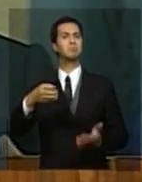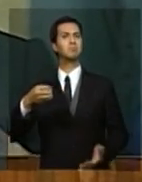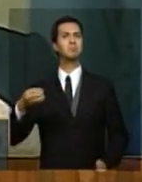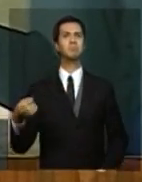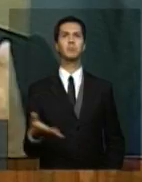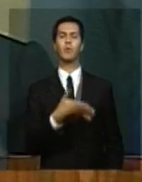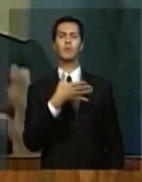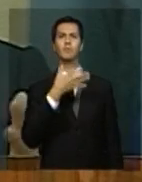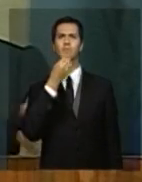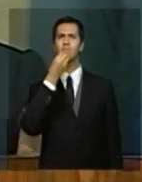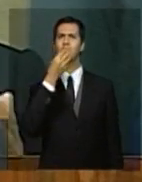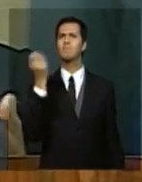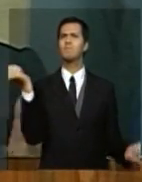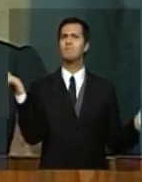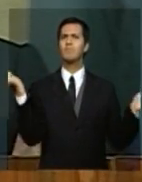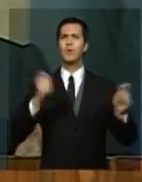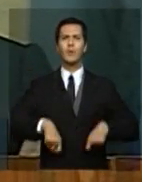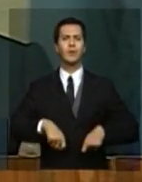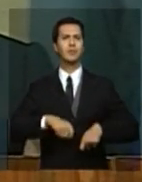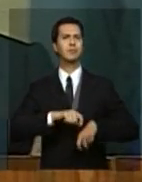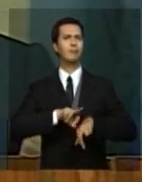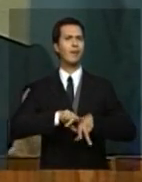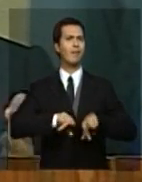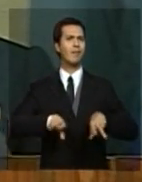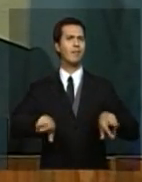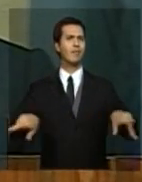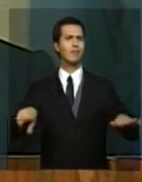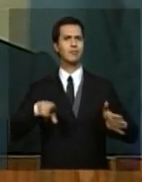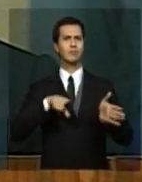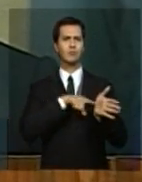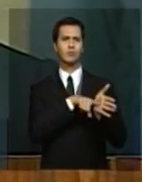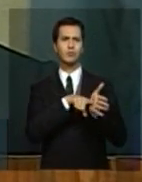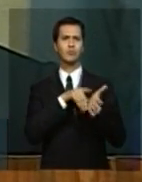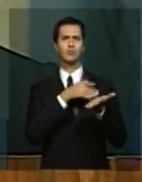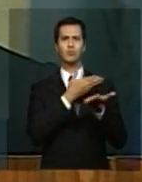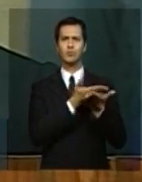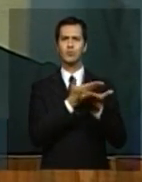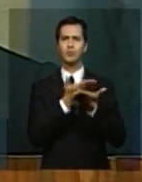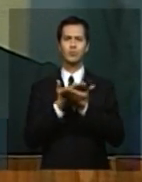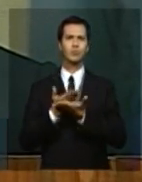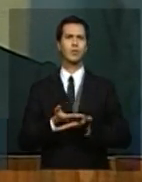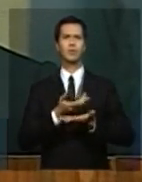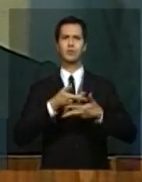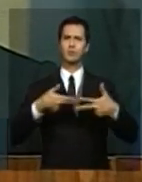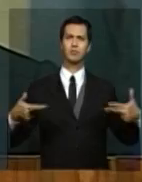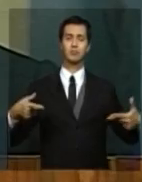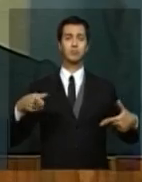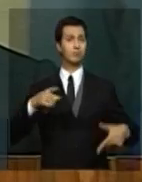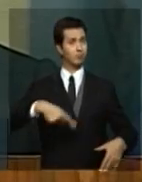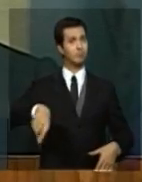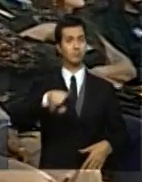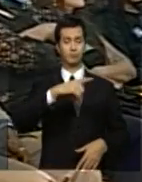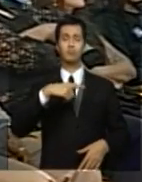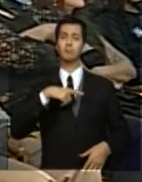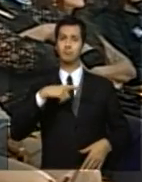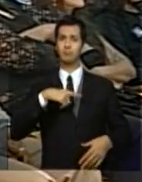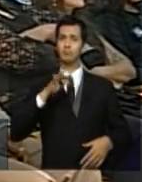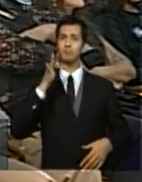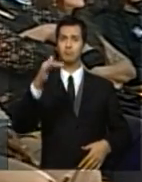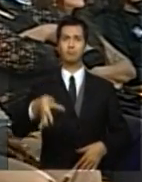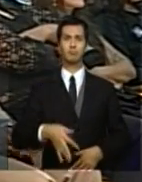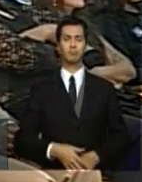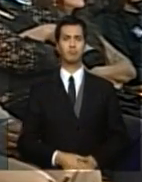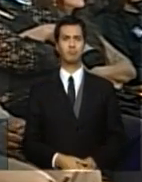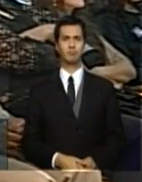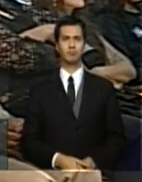de de possibilidades de estudos na frente de vocês os